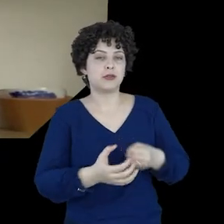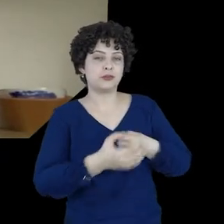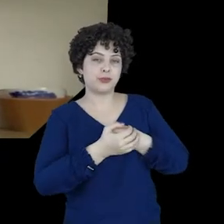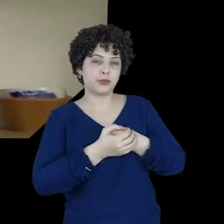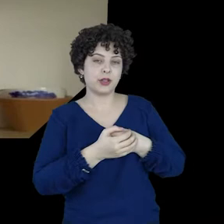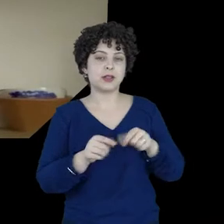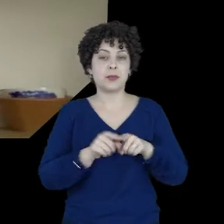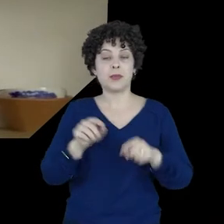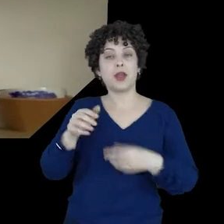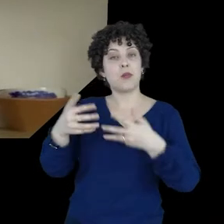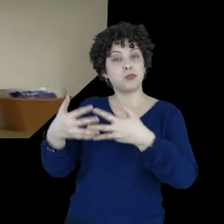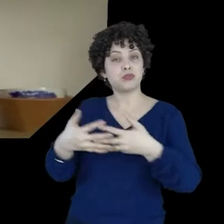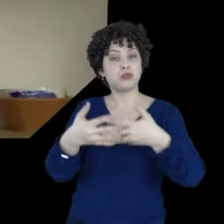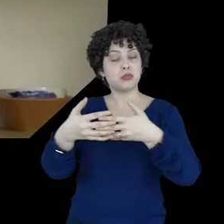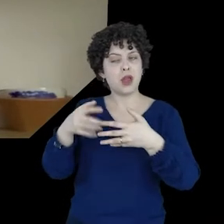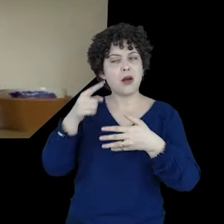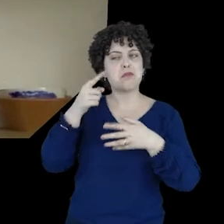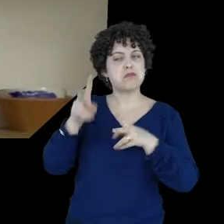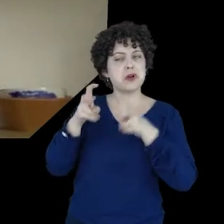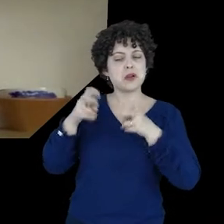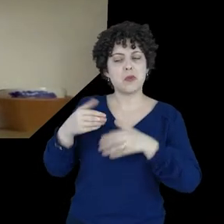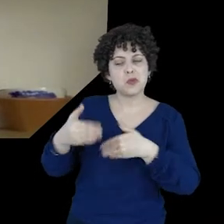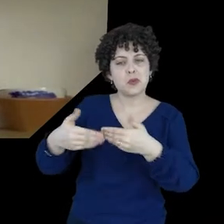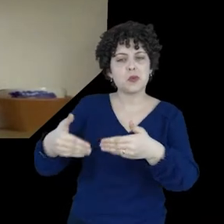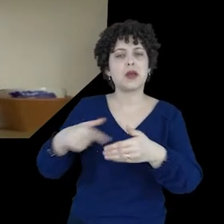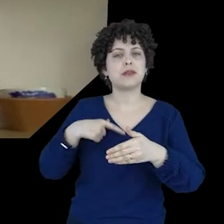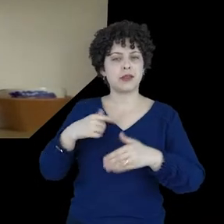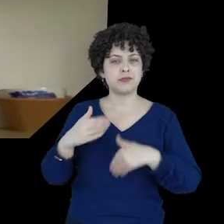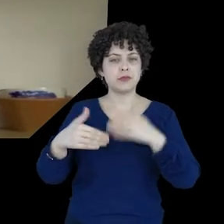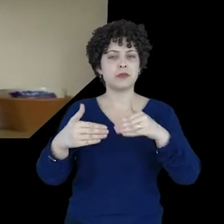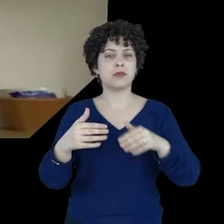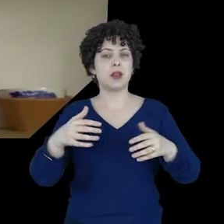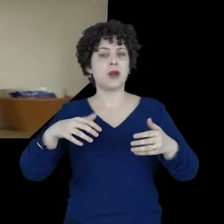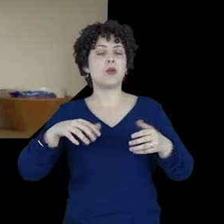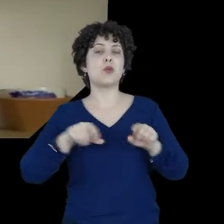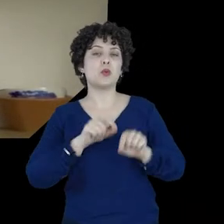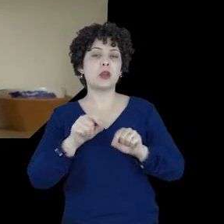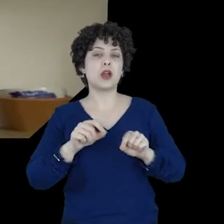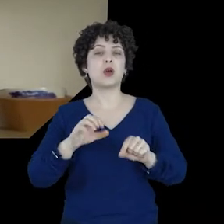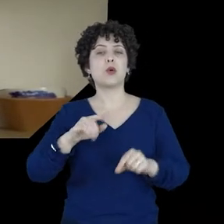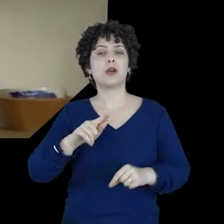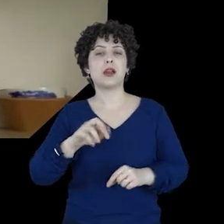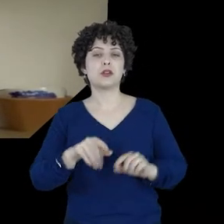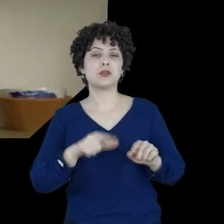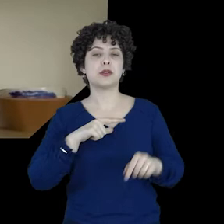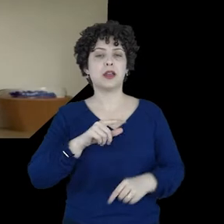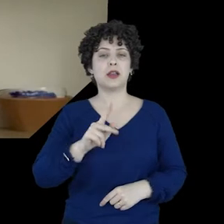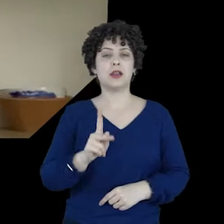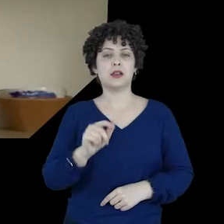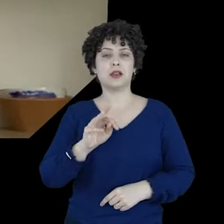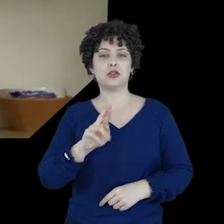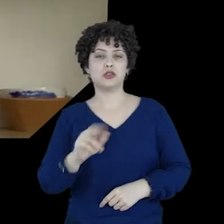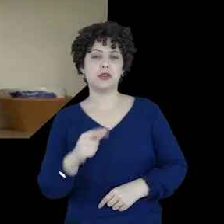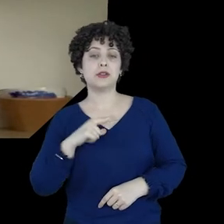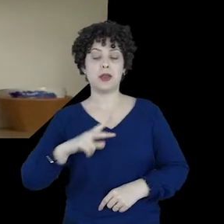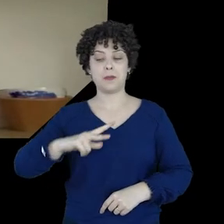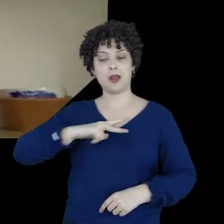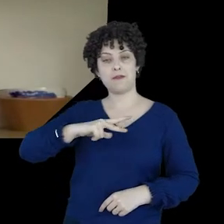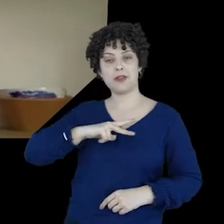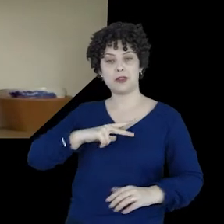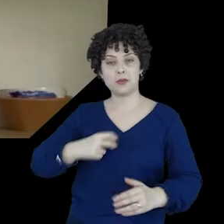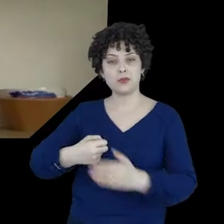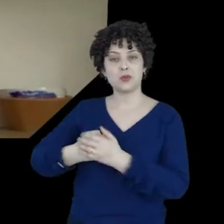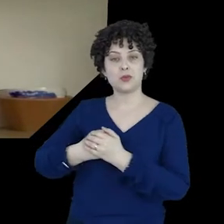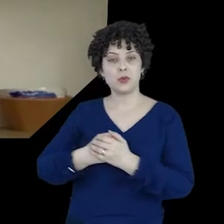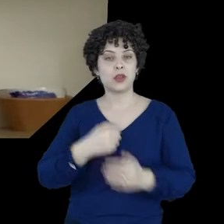Vemos avanços nos Estados Unidos também. Há dois projetos de lei no Congresso. Na Câmara, Cat Castor tem o projeto de lei Privacy, enquanto o